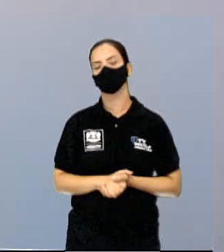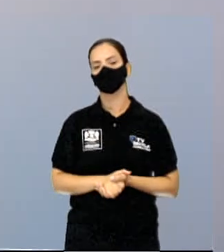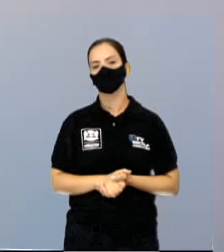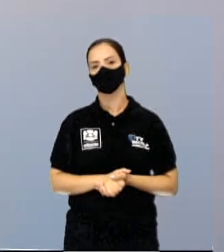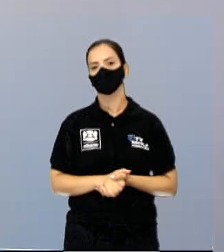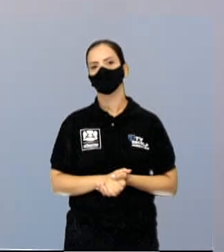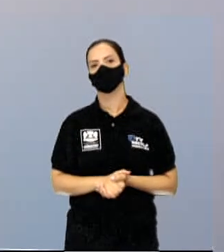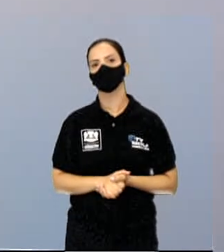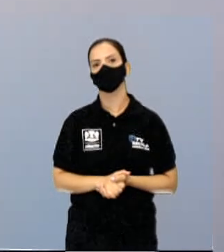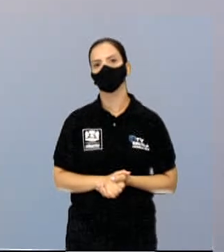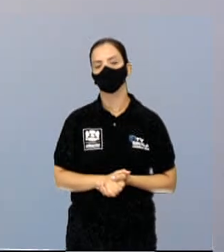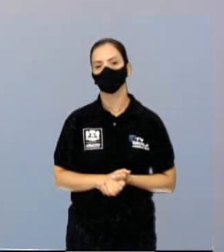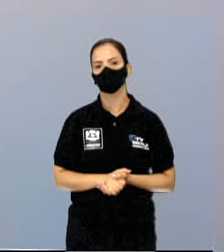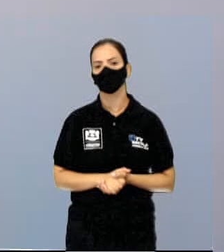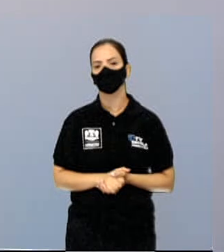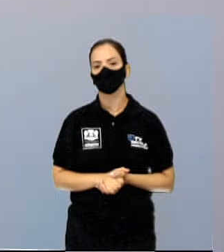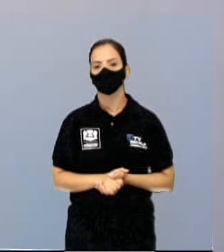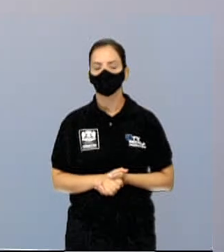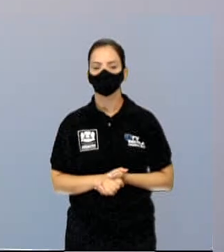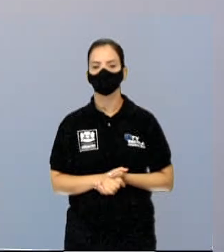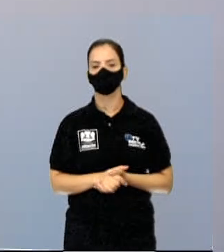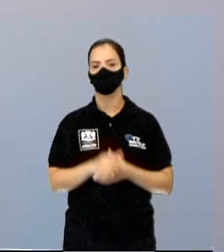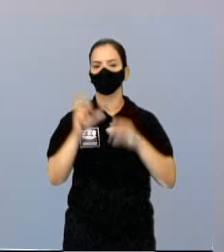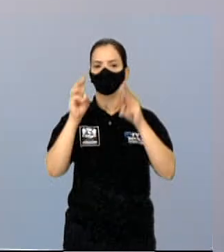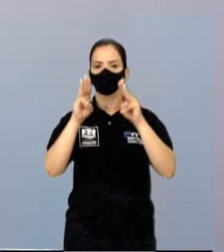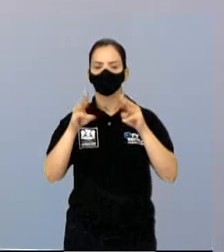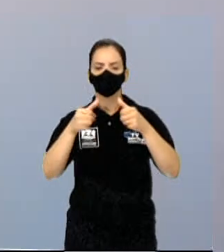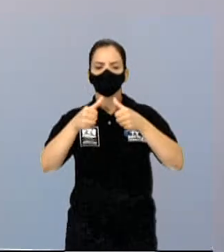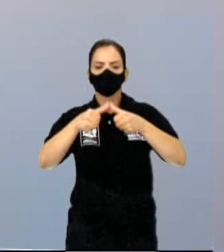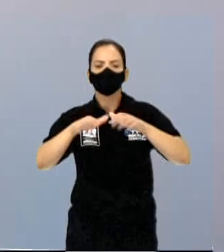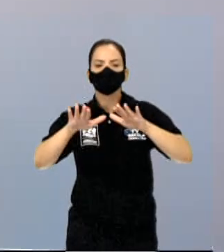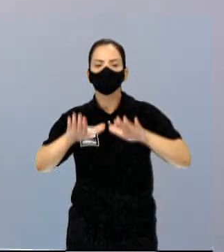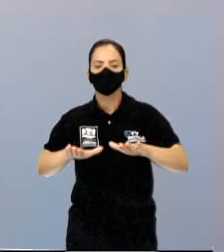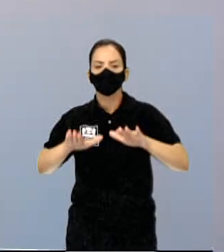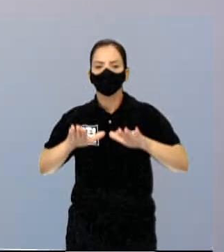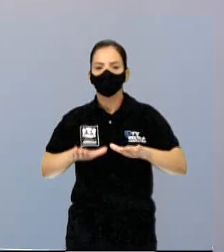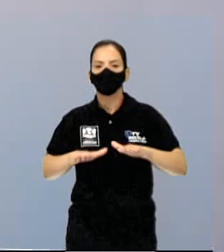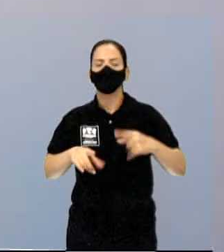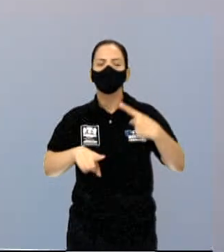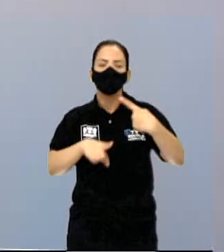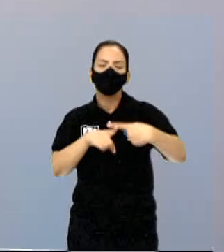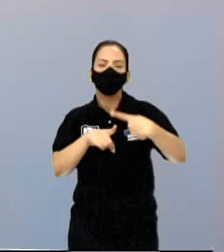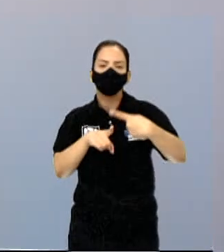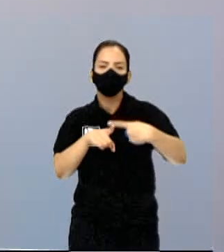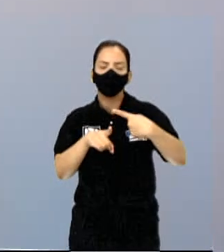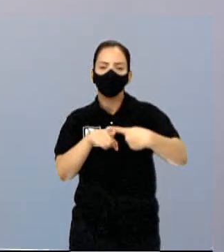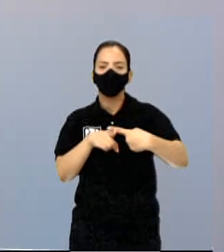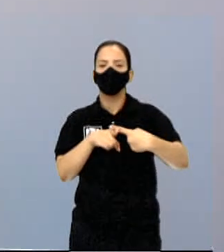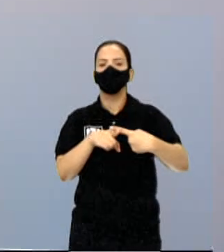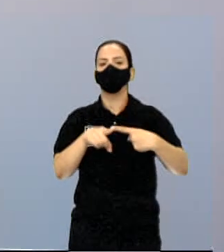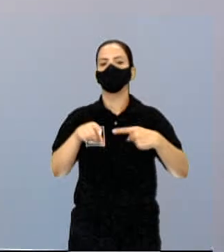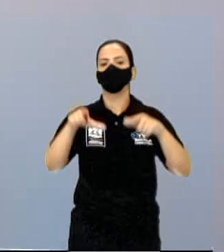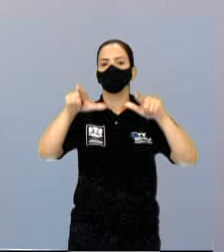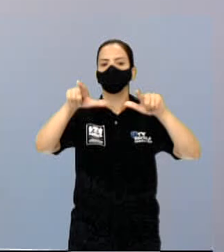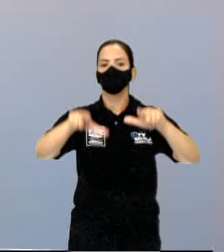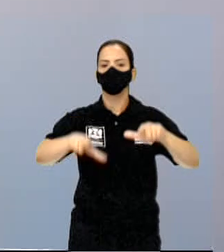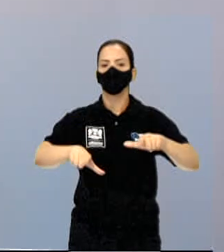eles não se localizaram ali por acaso, tá? Porque ali era uma região desértica. Então, eles estarem